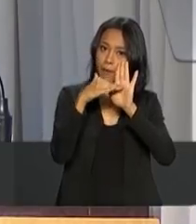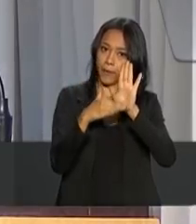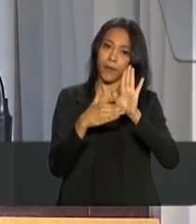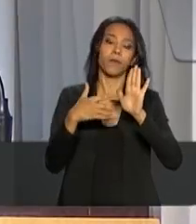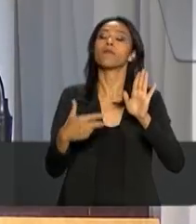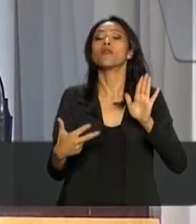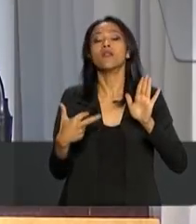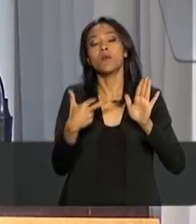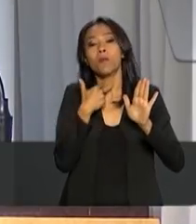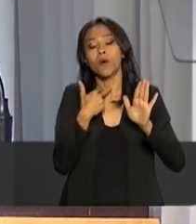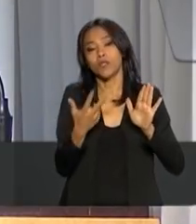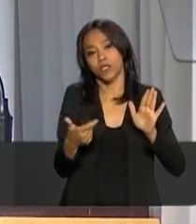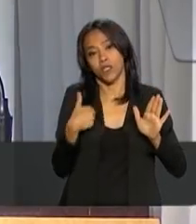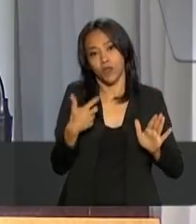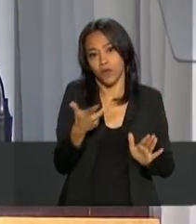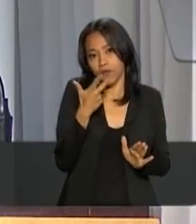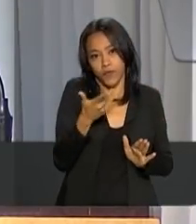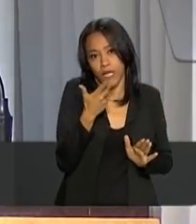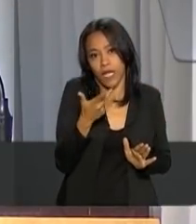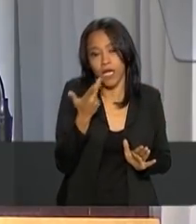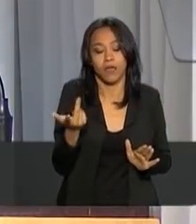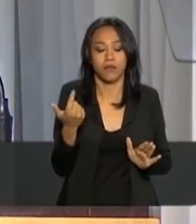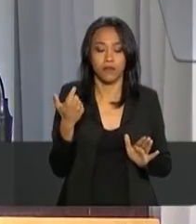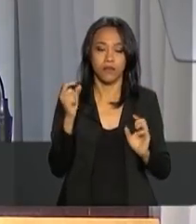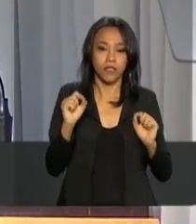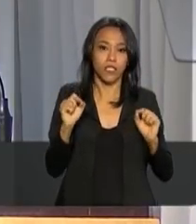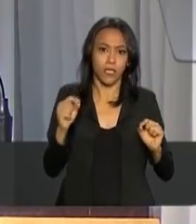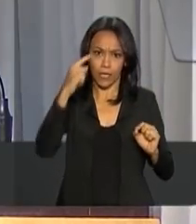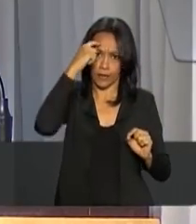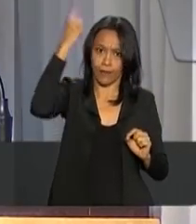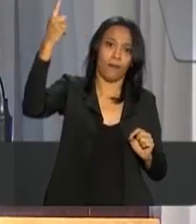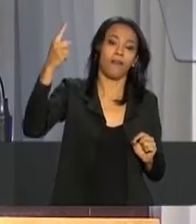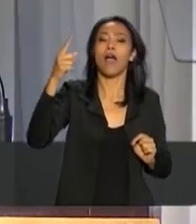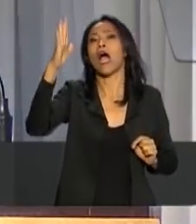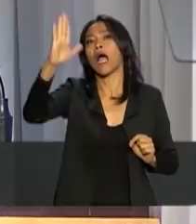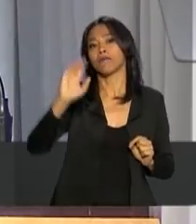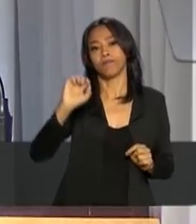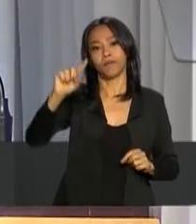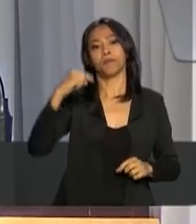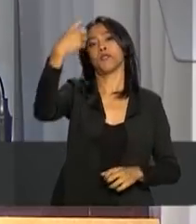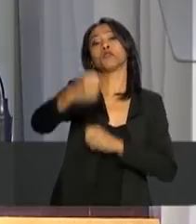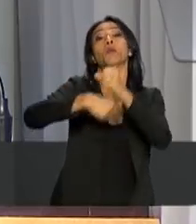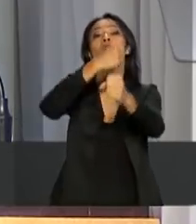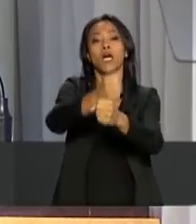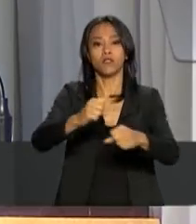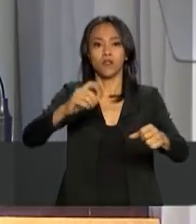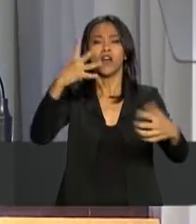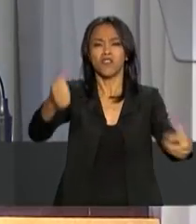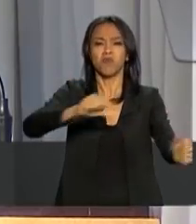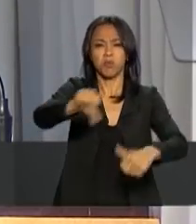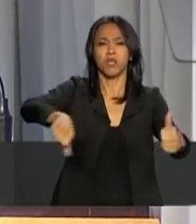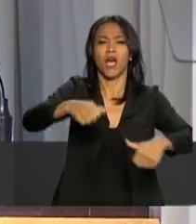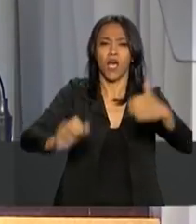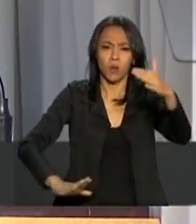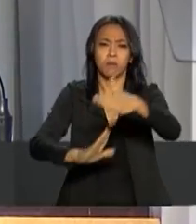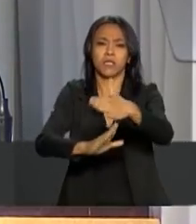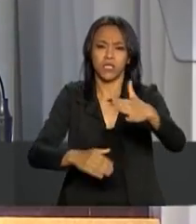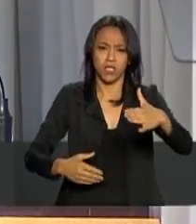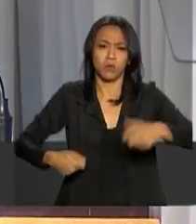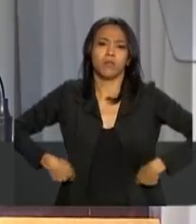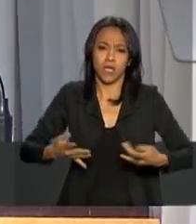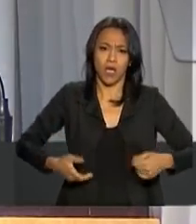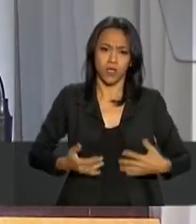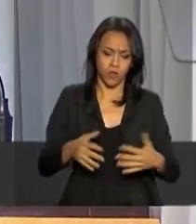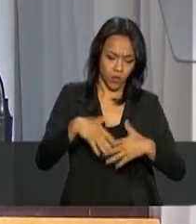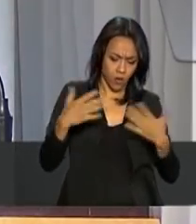pregar, alardear, divulgar, ressaltar, enaltecer a ideia de que, no ano que vem, nós vamos mudar o teto dos gastos públicos. Não vai haver isso.